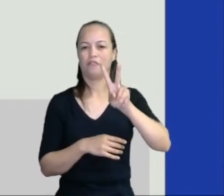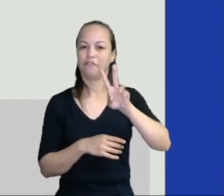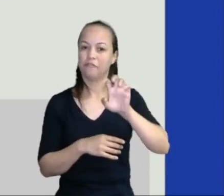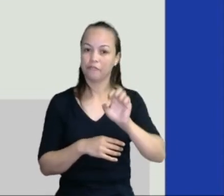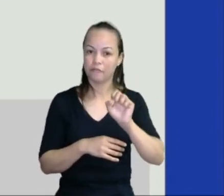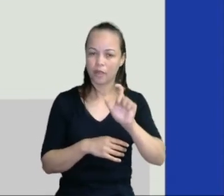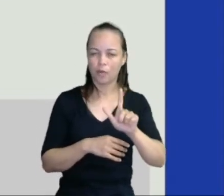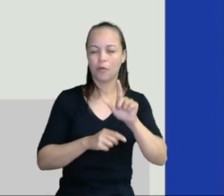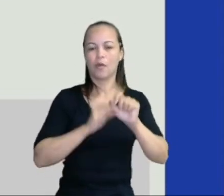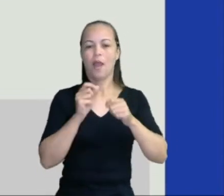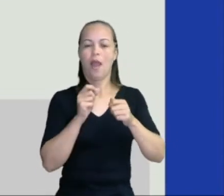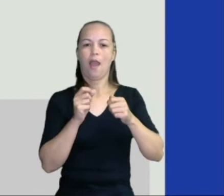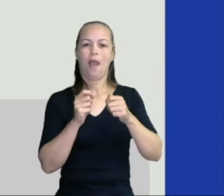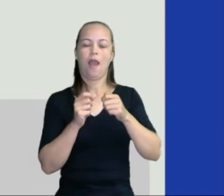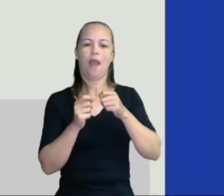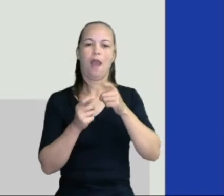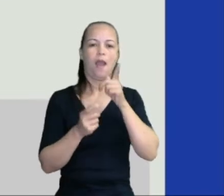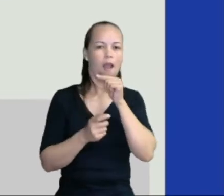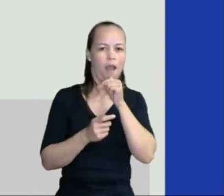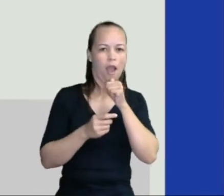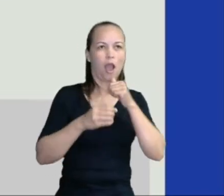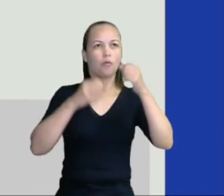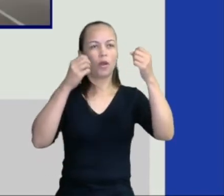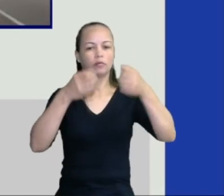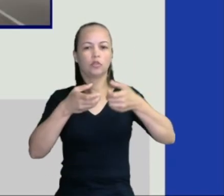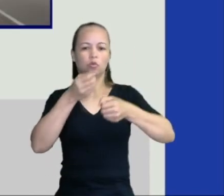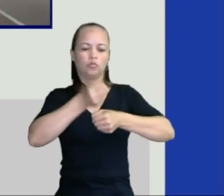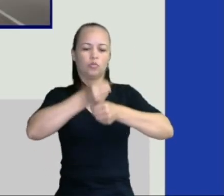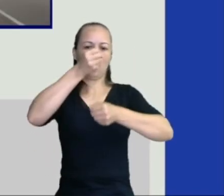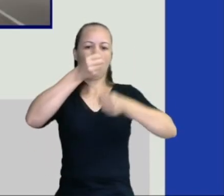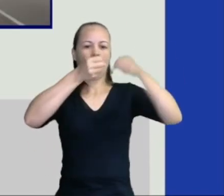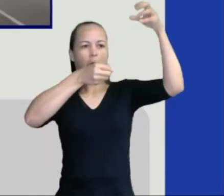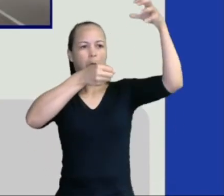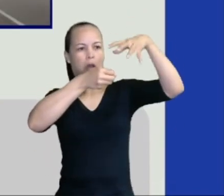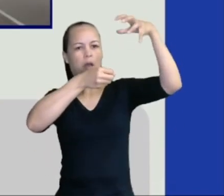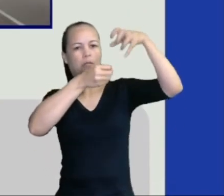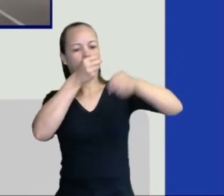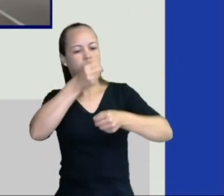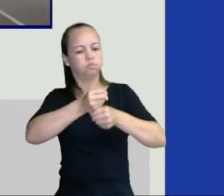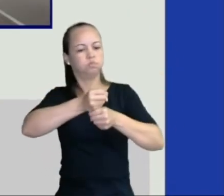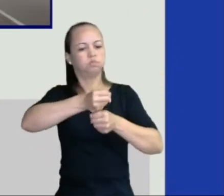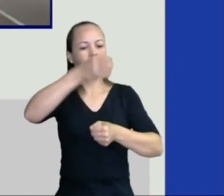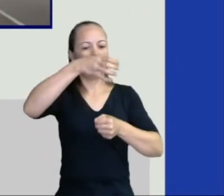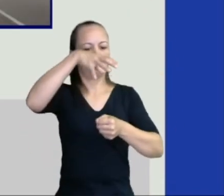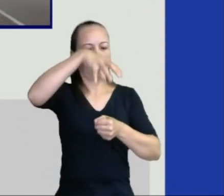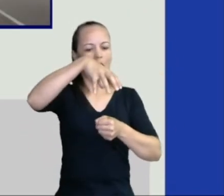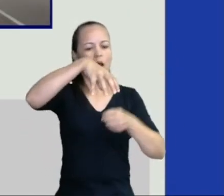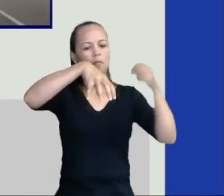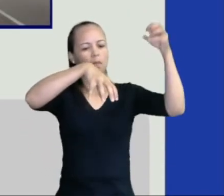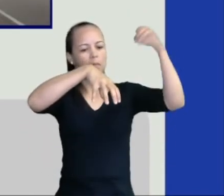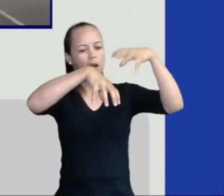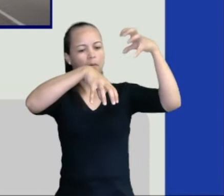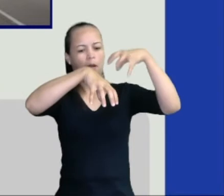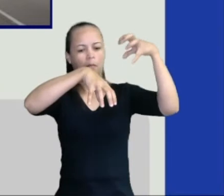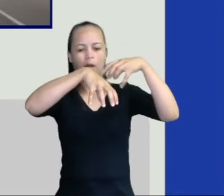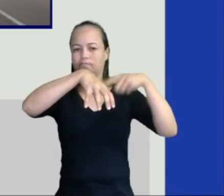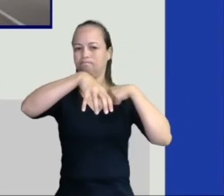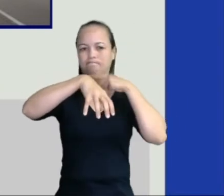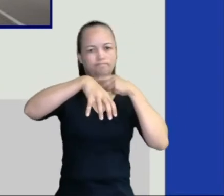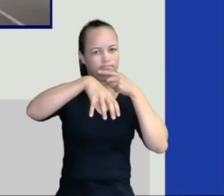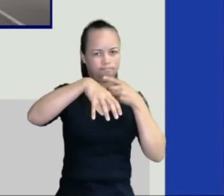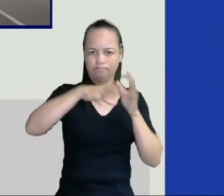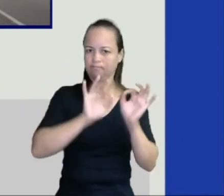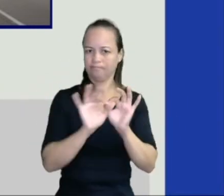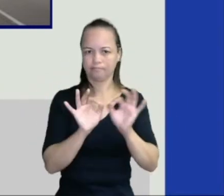a água não consegue passar por ele, tá bom? Mas os objetos também têm os